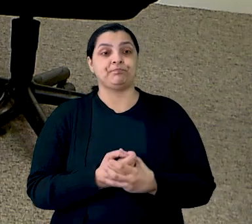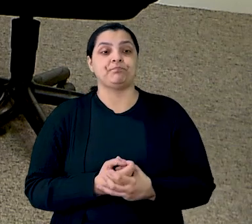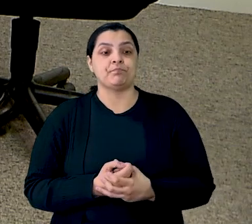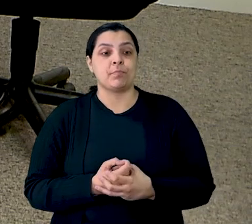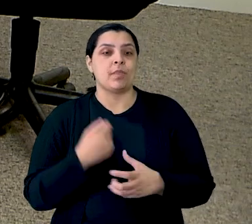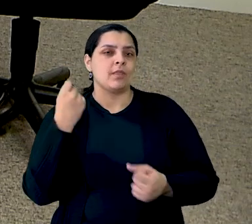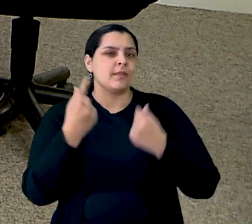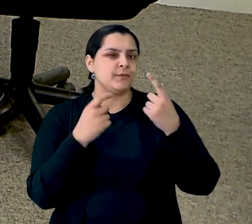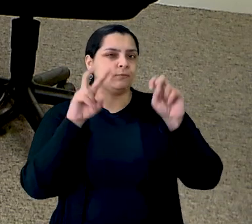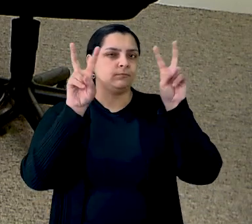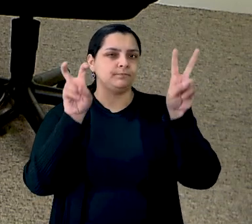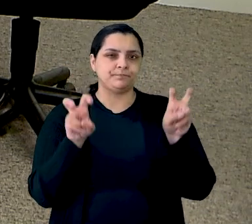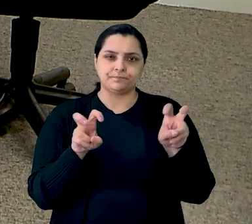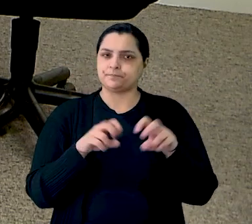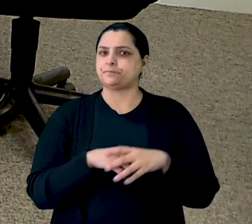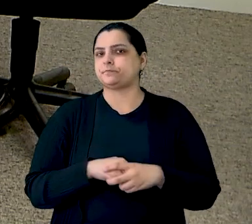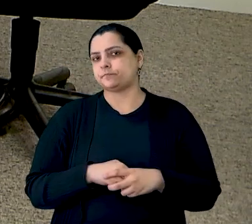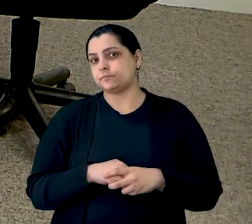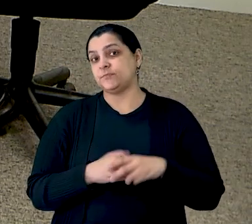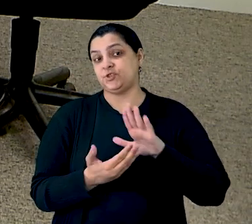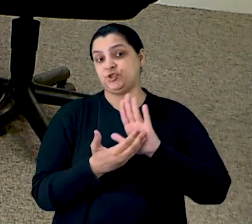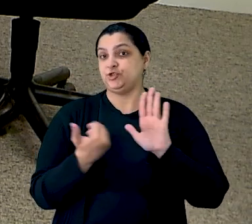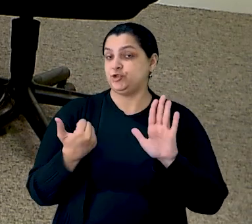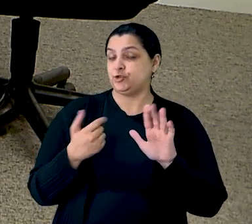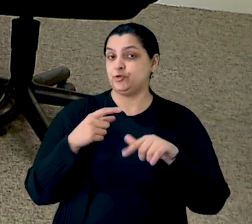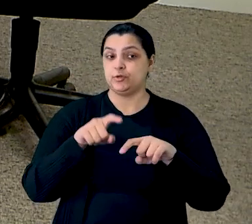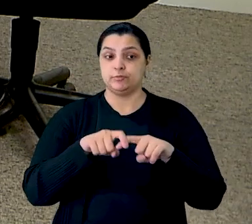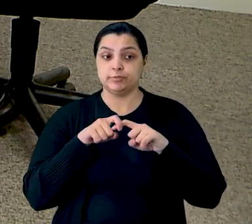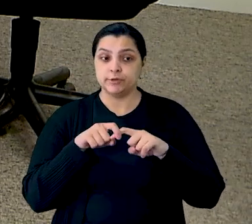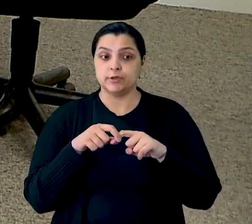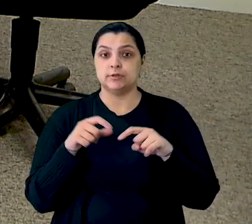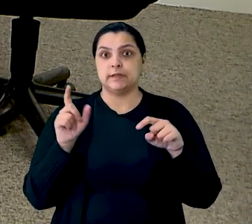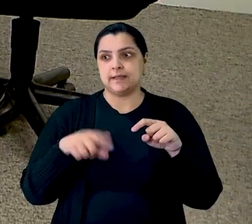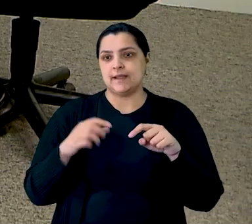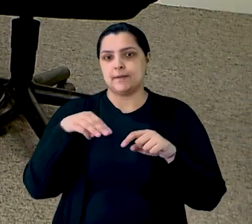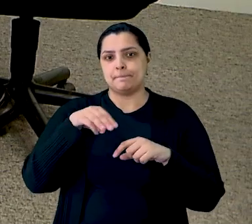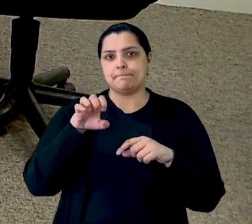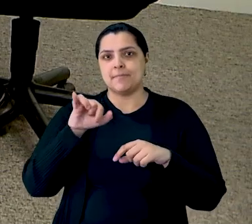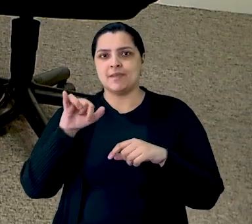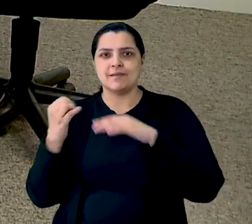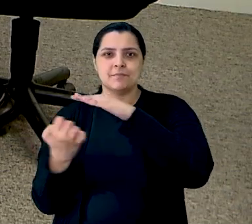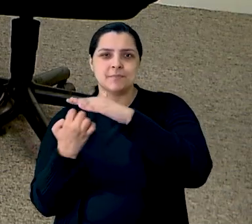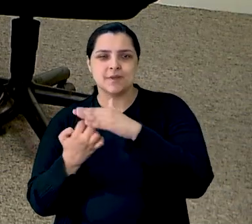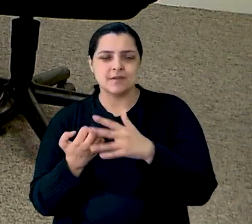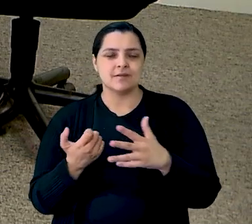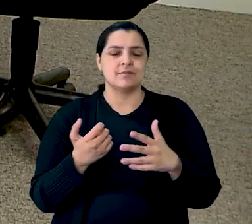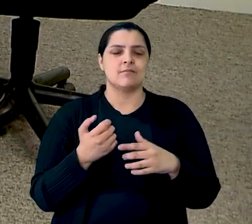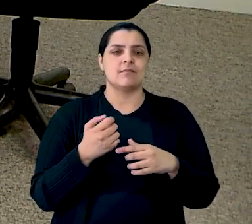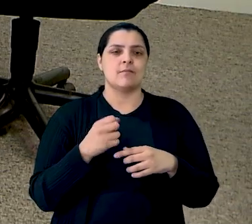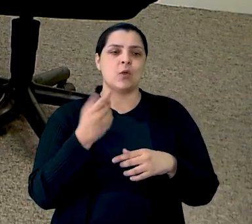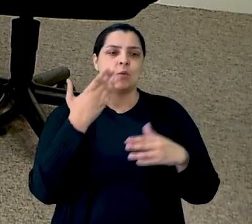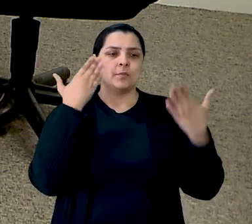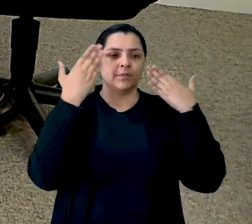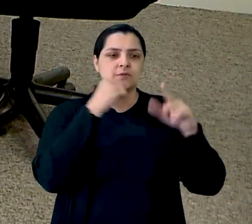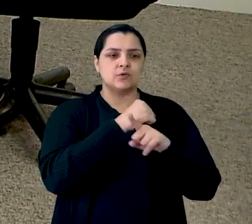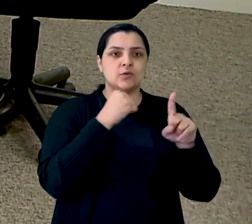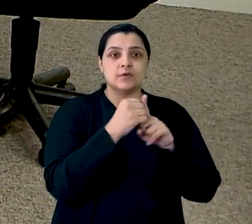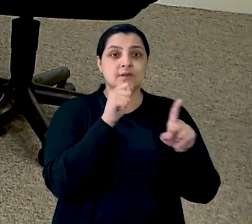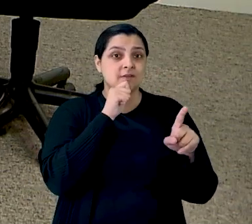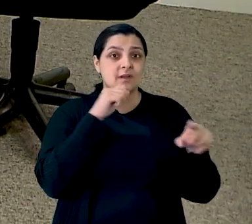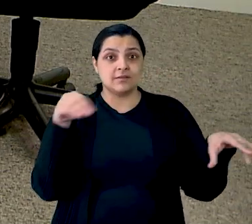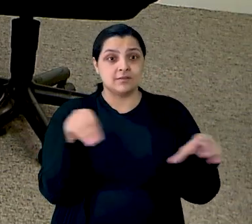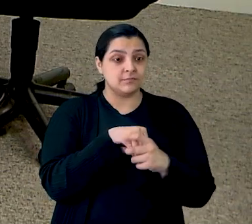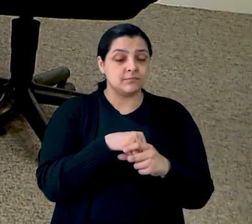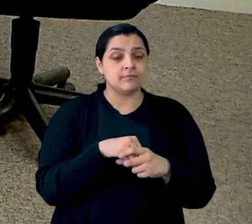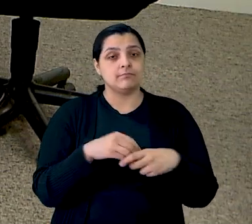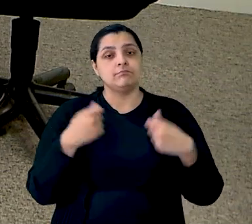intensa, e alguns temas que ela excluiu, como a questão do papel da micro e pequena empresa, ou a questão dos danos psicossociais que não haviam